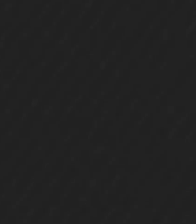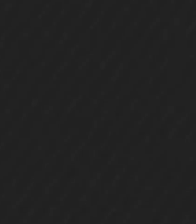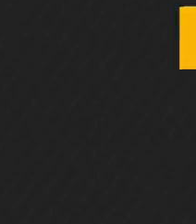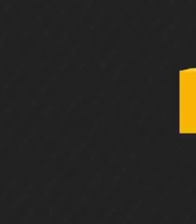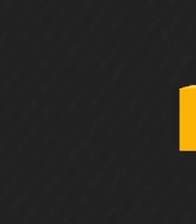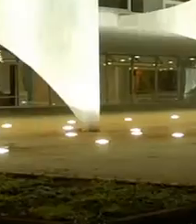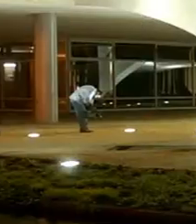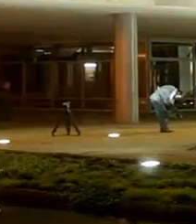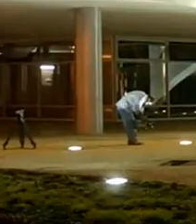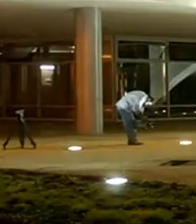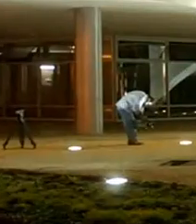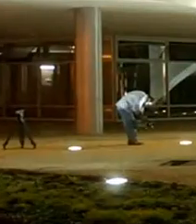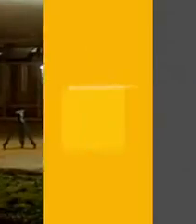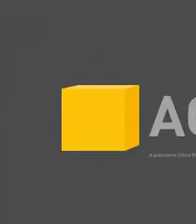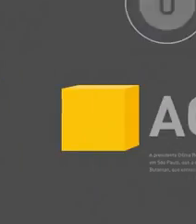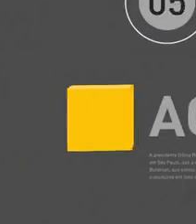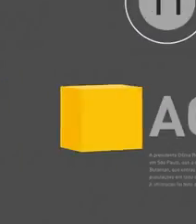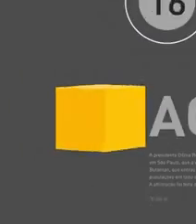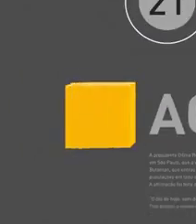ae